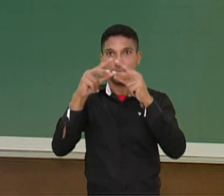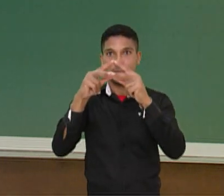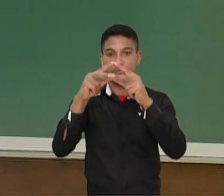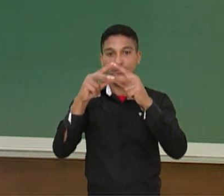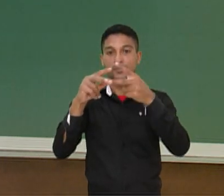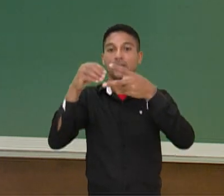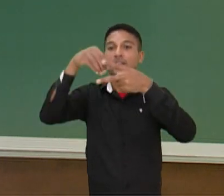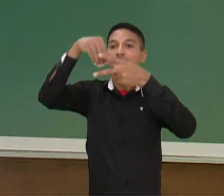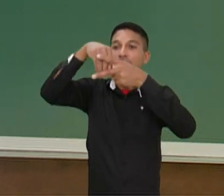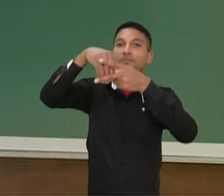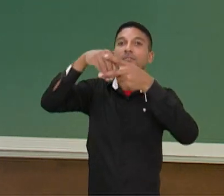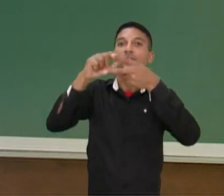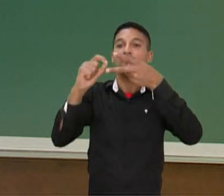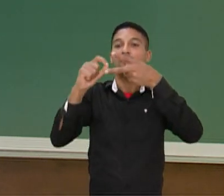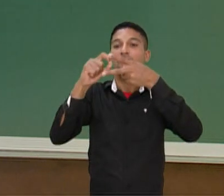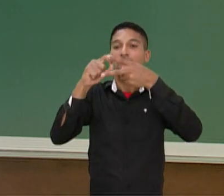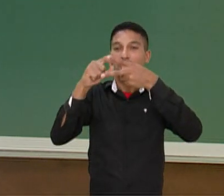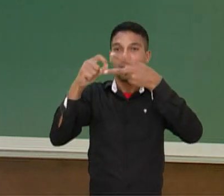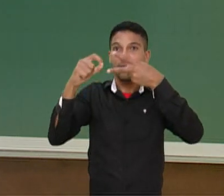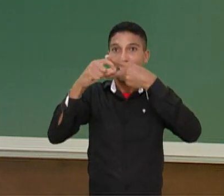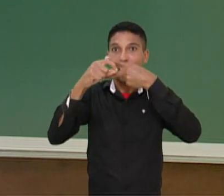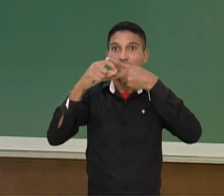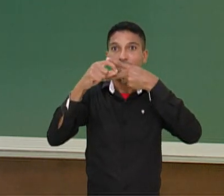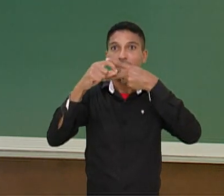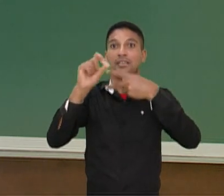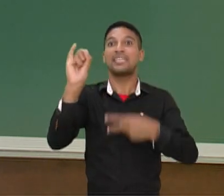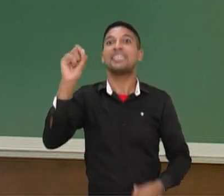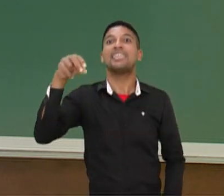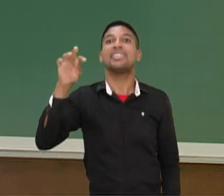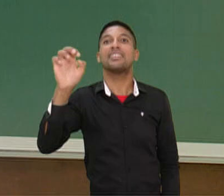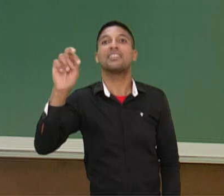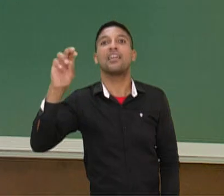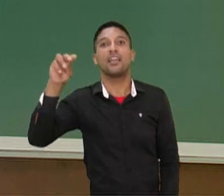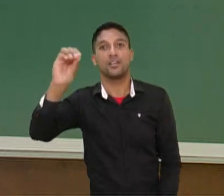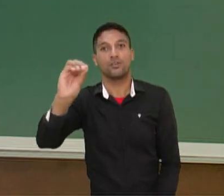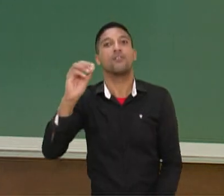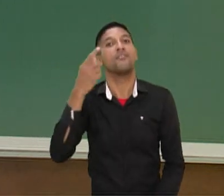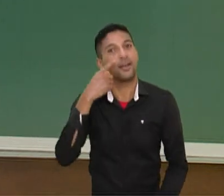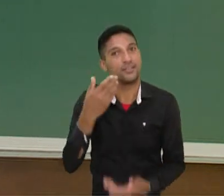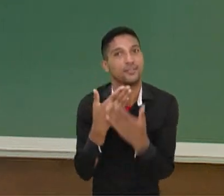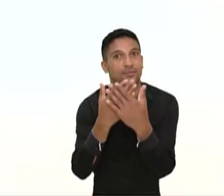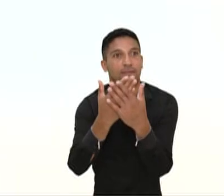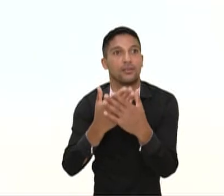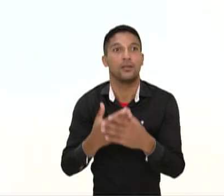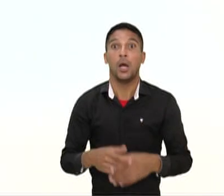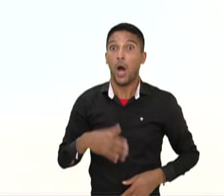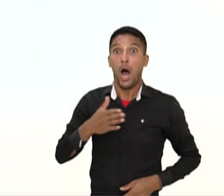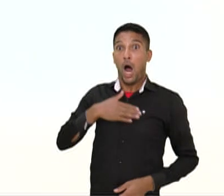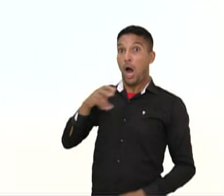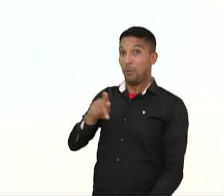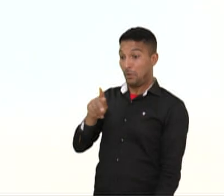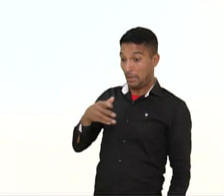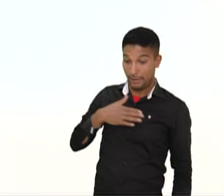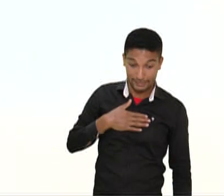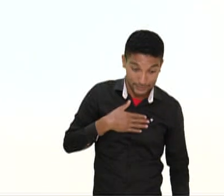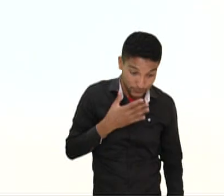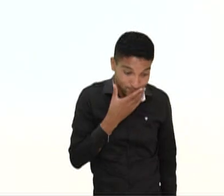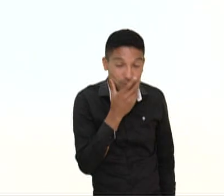ângulos de dentro, tá bom? Vamos lá então? Ai, professora, me assustei. Olha que